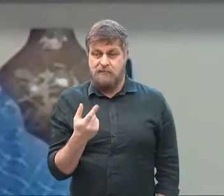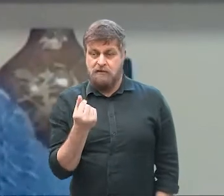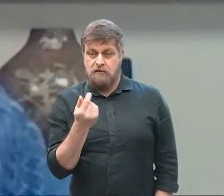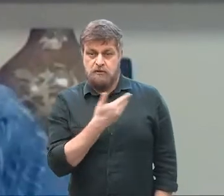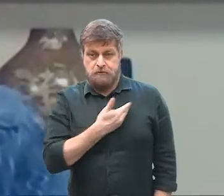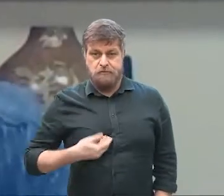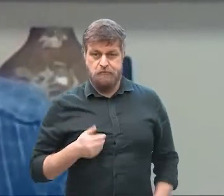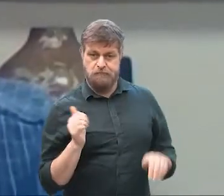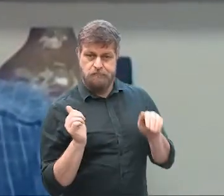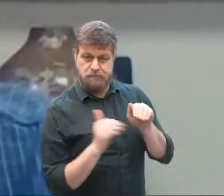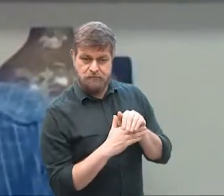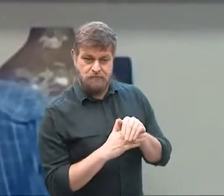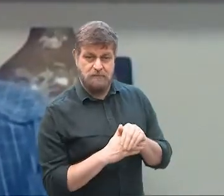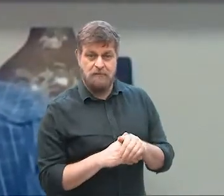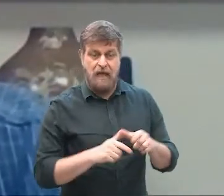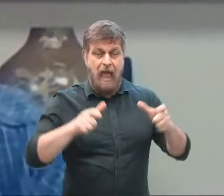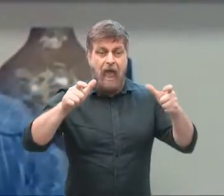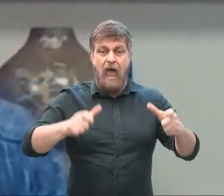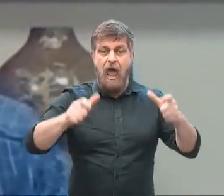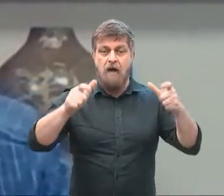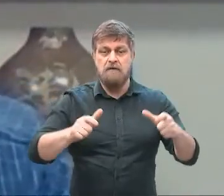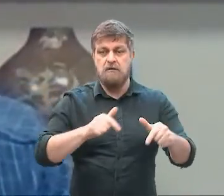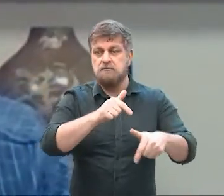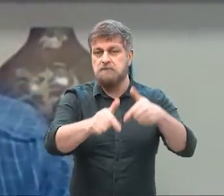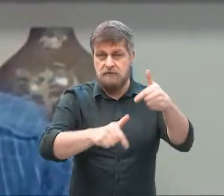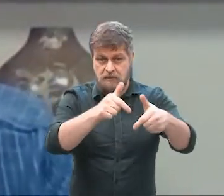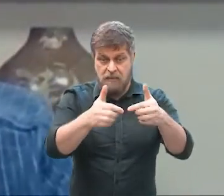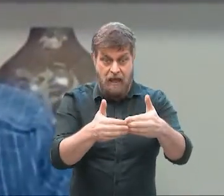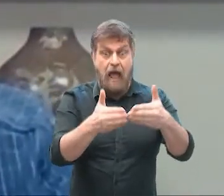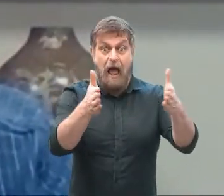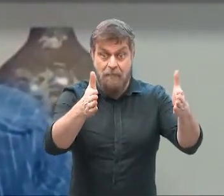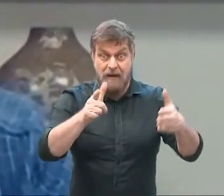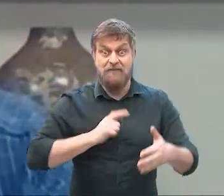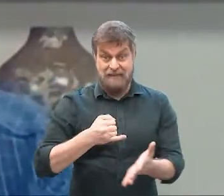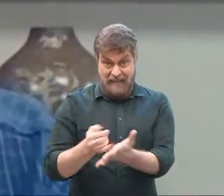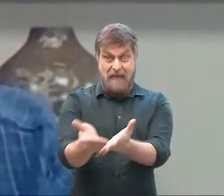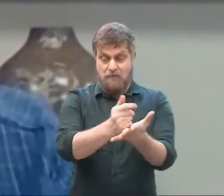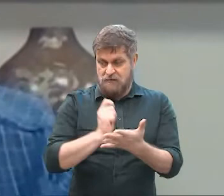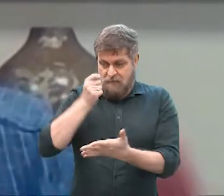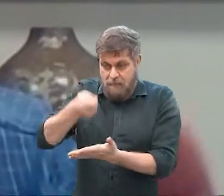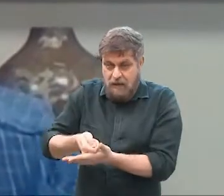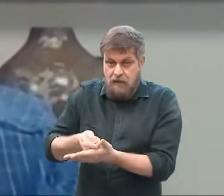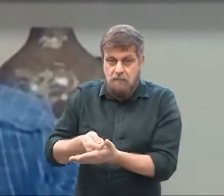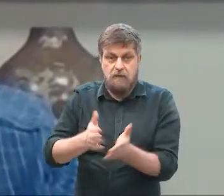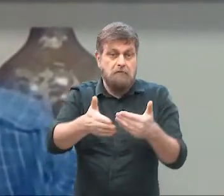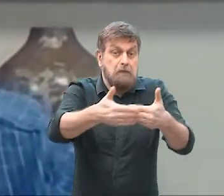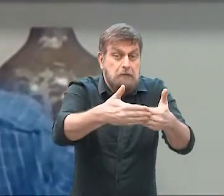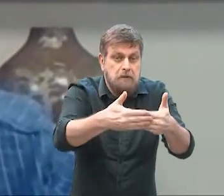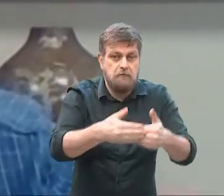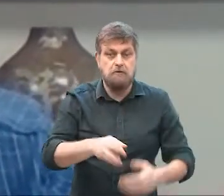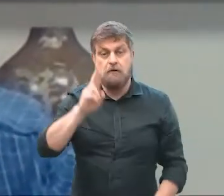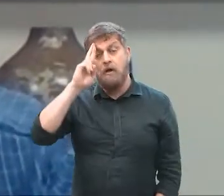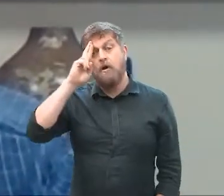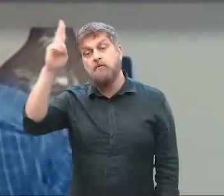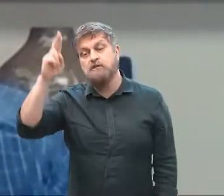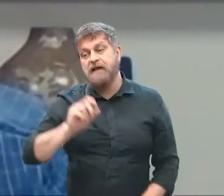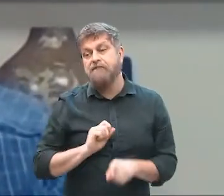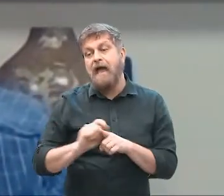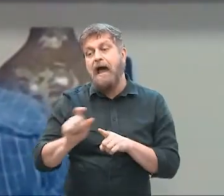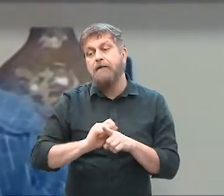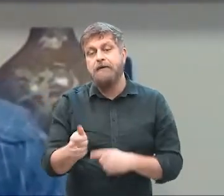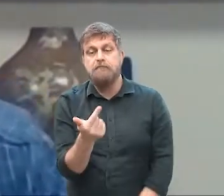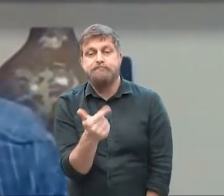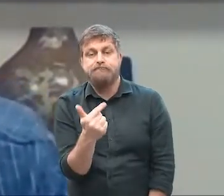aquele espaço trabalhando vai oferecer, o proprietário não recebe os